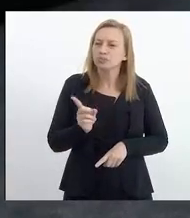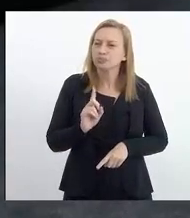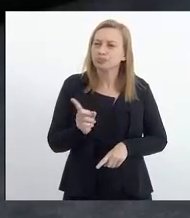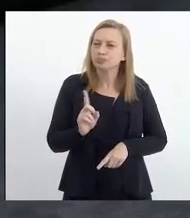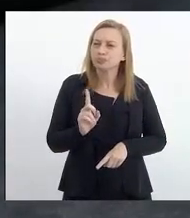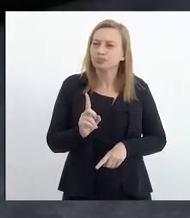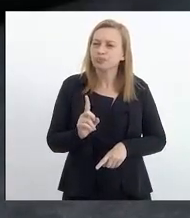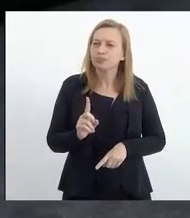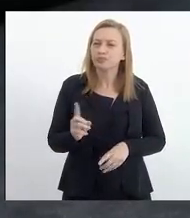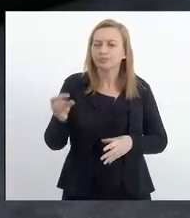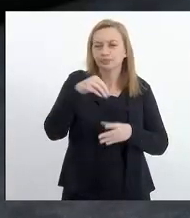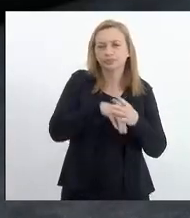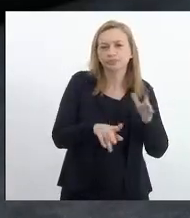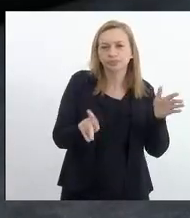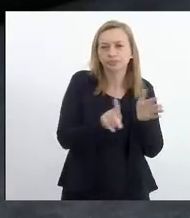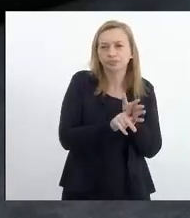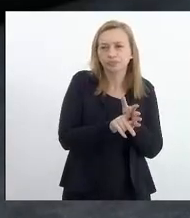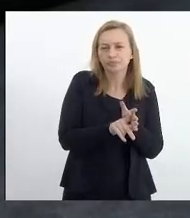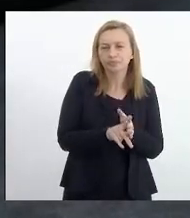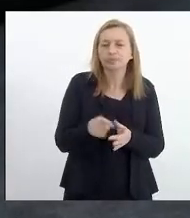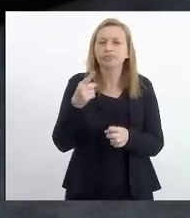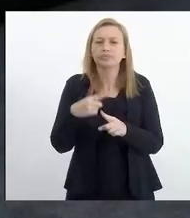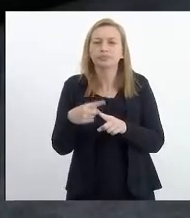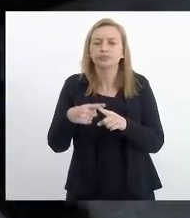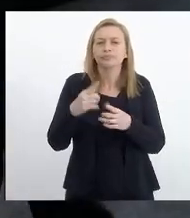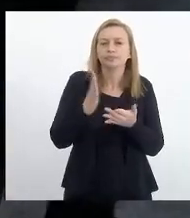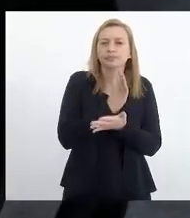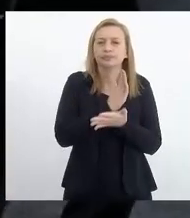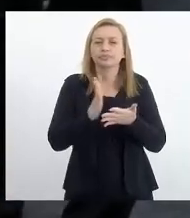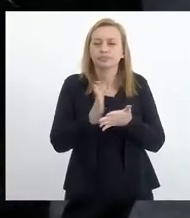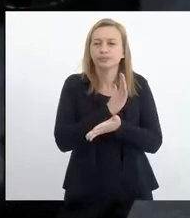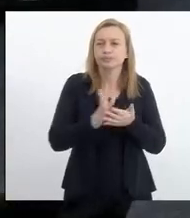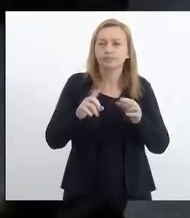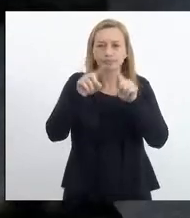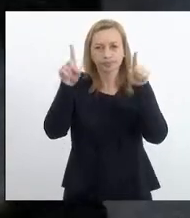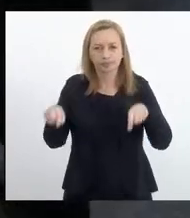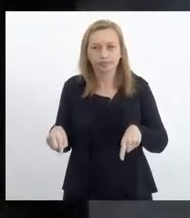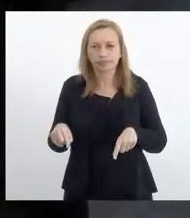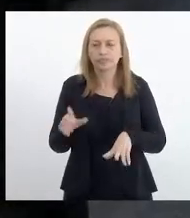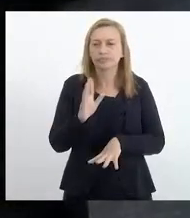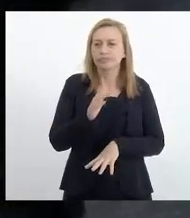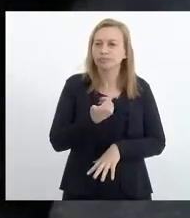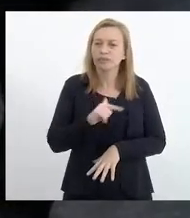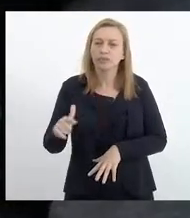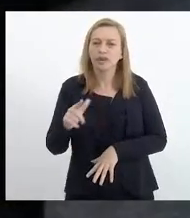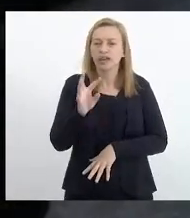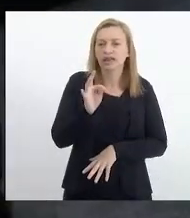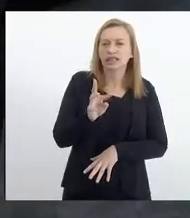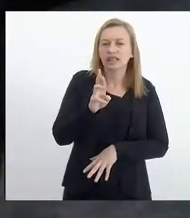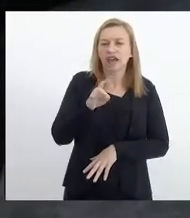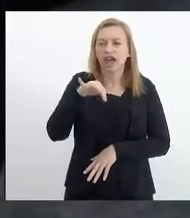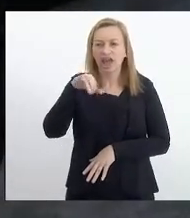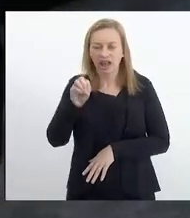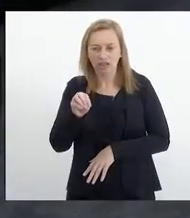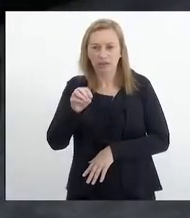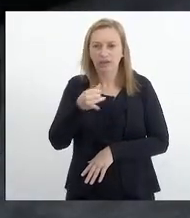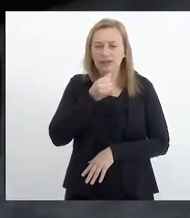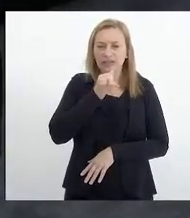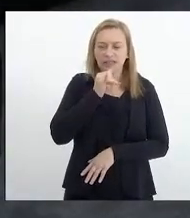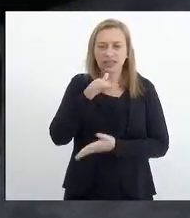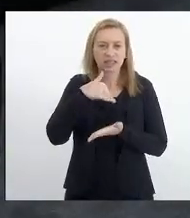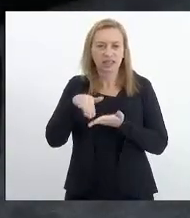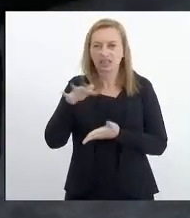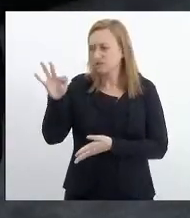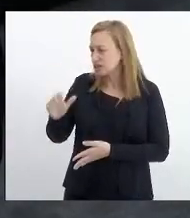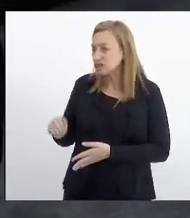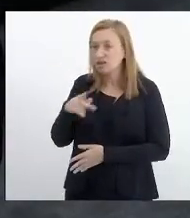não estão neste projeto, por que alguns servidores já não têm triênio, por exemplo? A Secretaria de Fazenda vai dizer